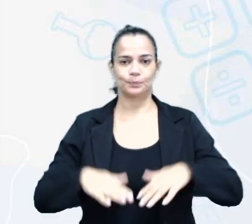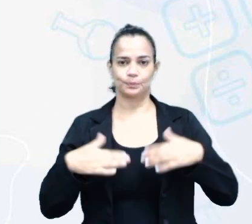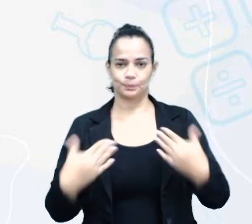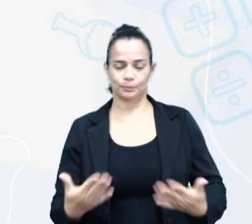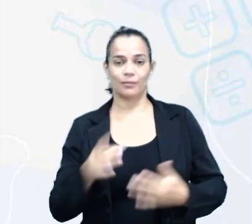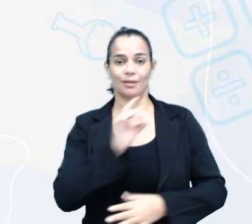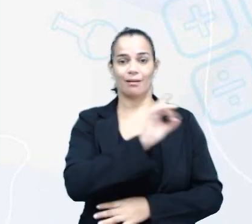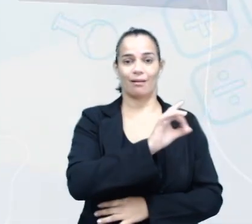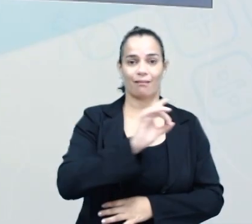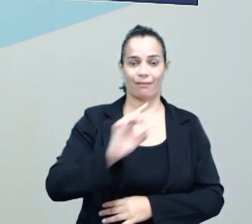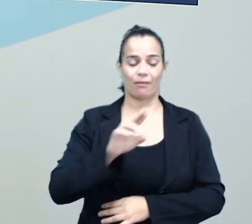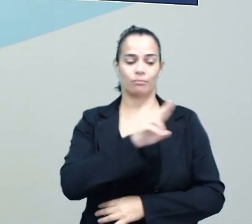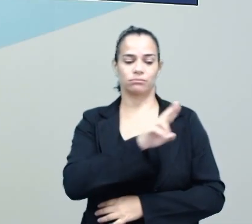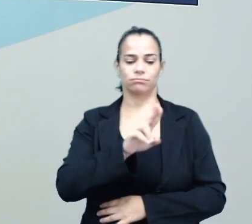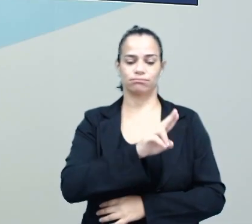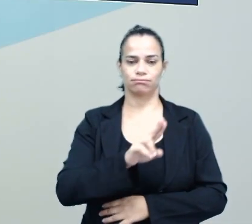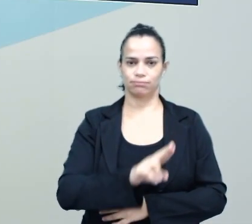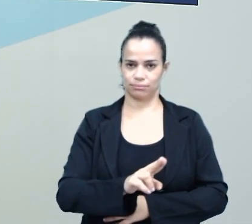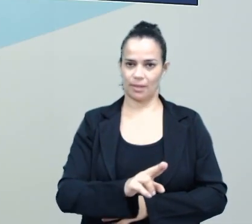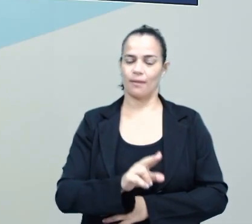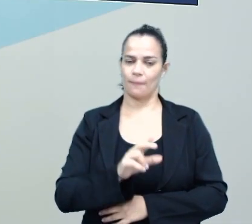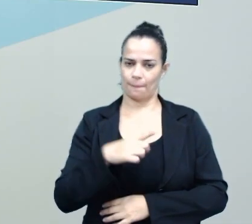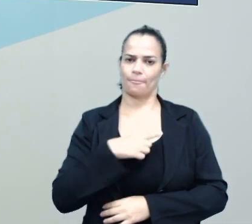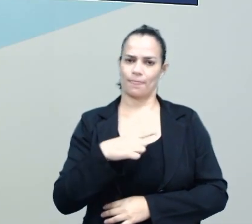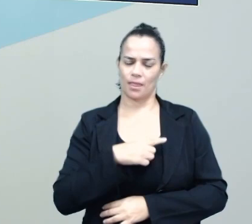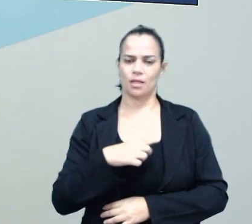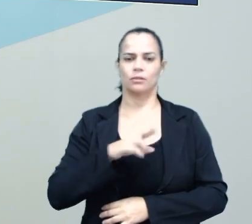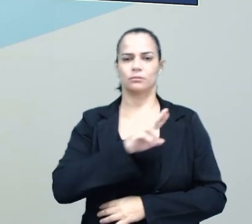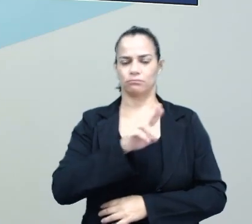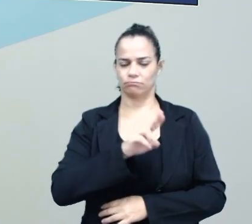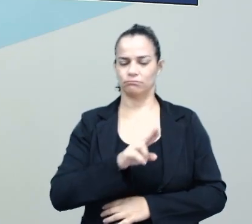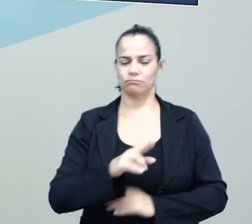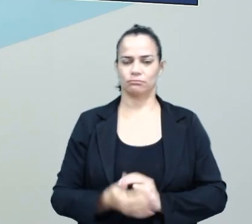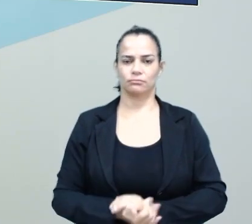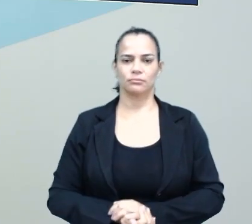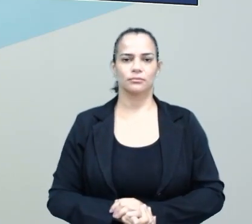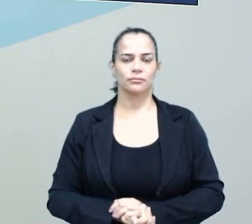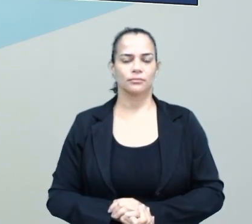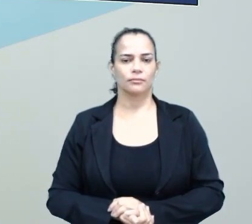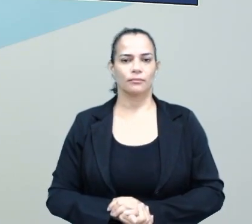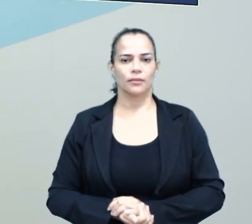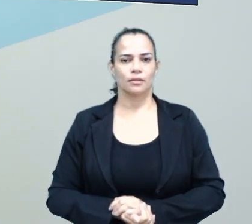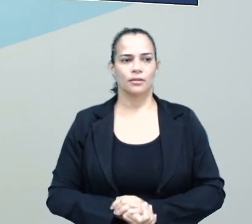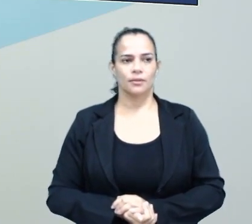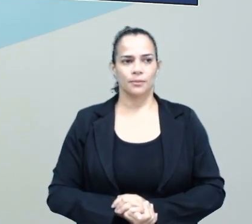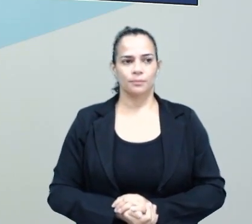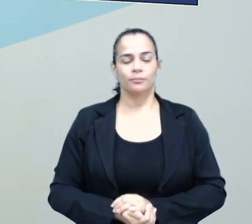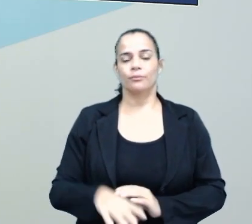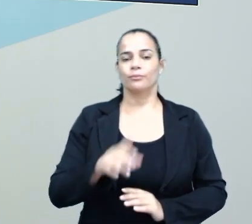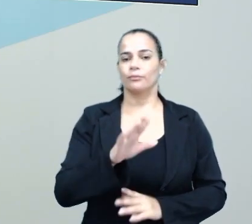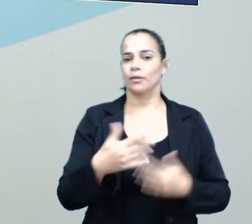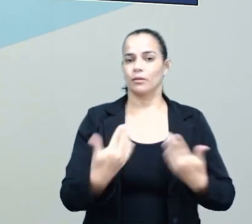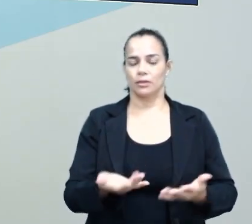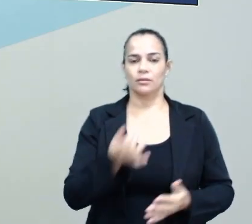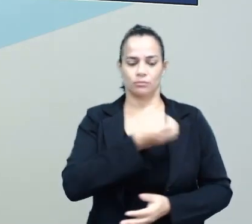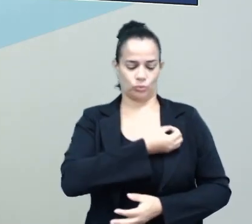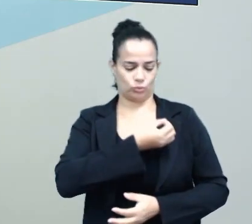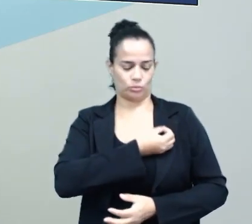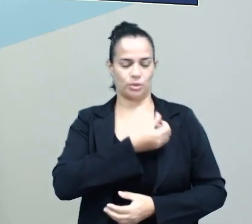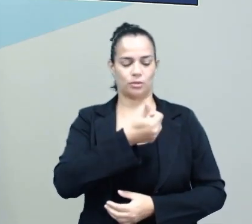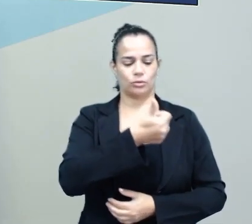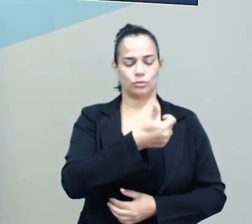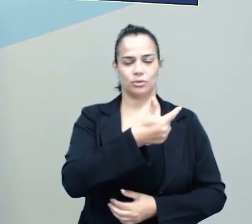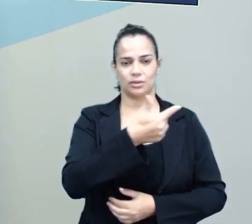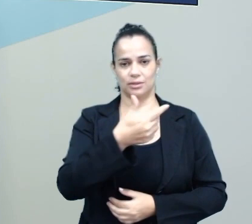Cada termo dessa expressão tem um nome. No caso, apenas o 216 é chamado